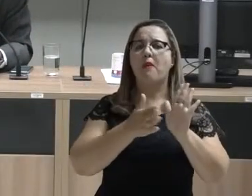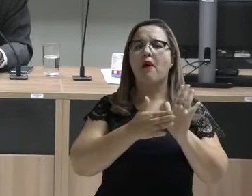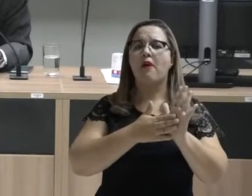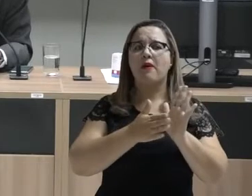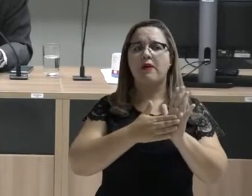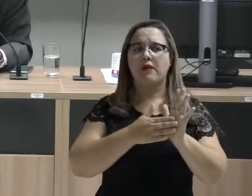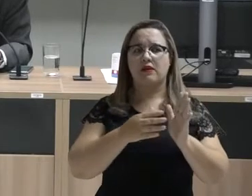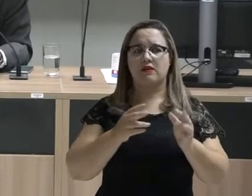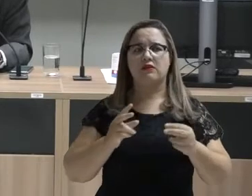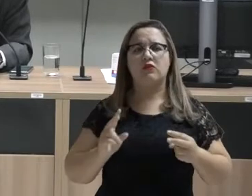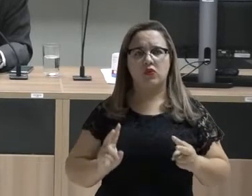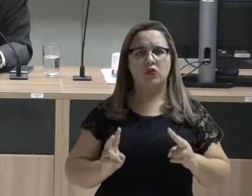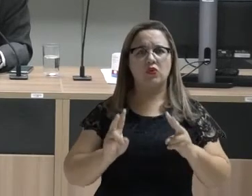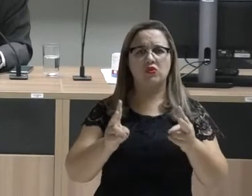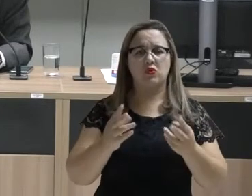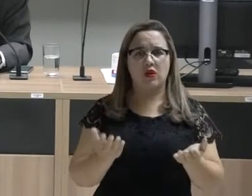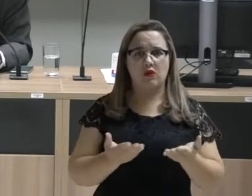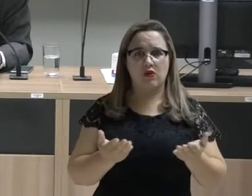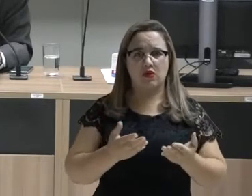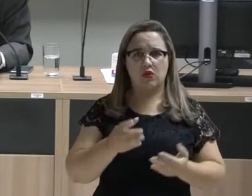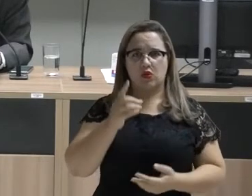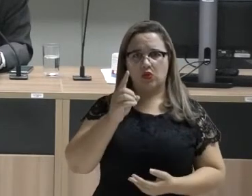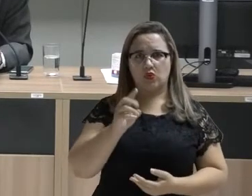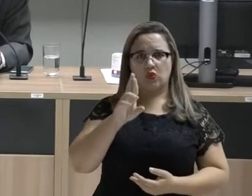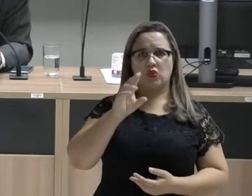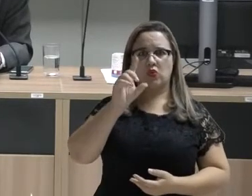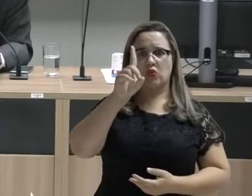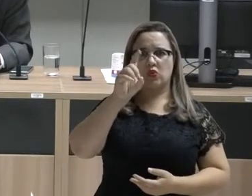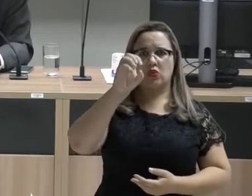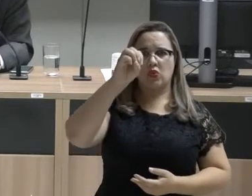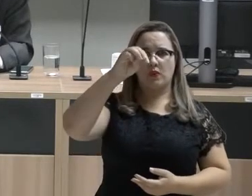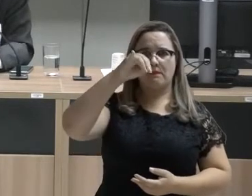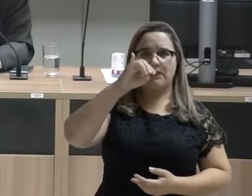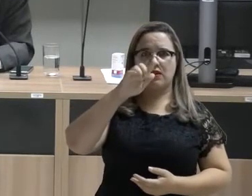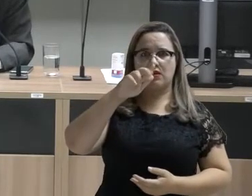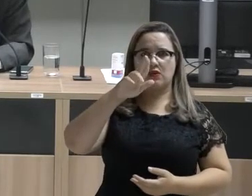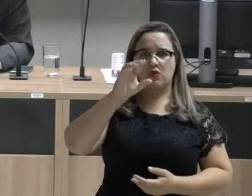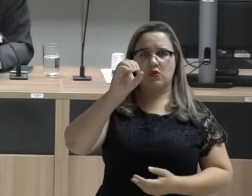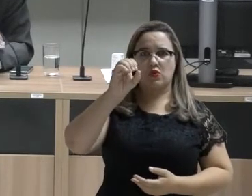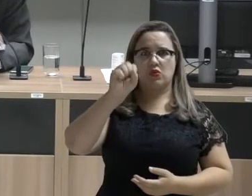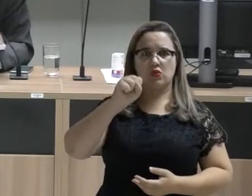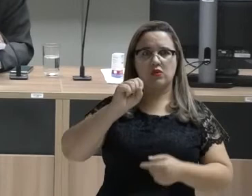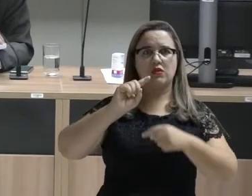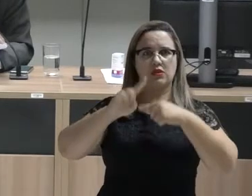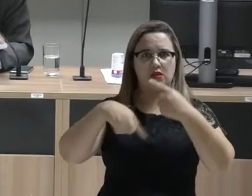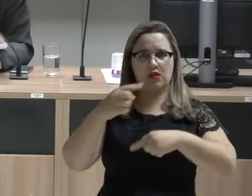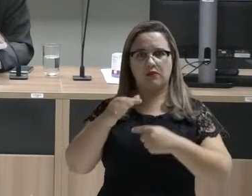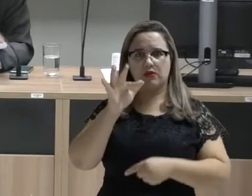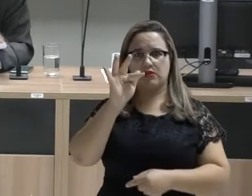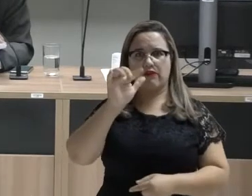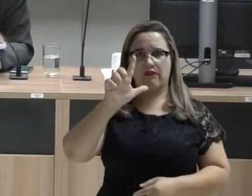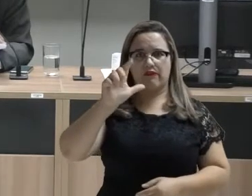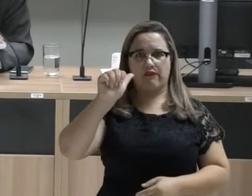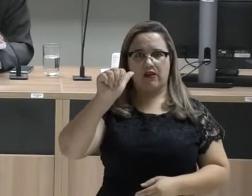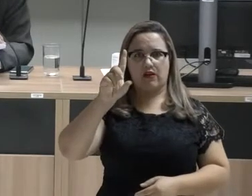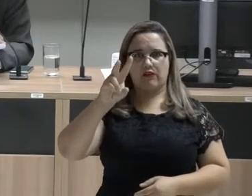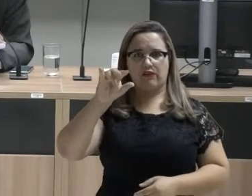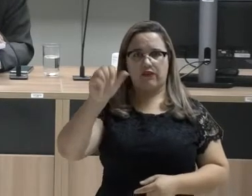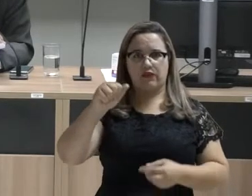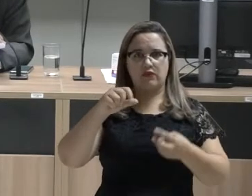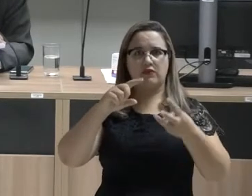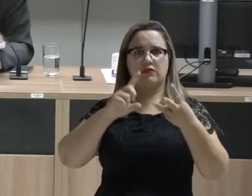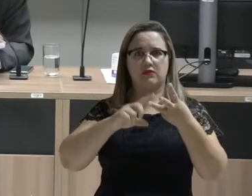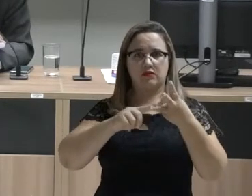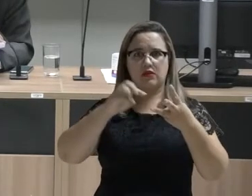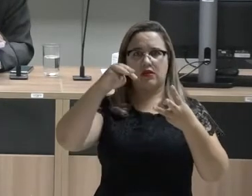abri-la, porque ela tem a complementar. Temos o doutor Domingos, né? E depois o doutor Flávio, Marcelo e